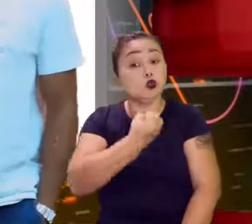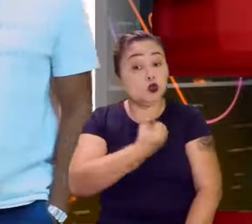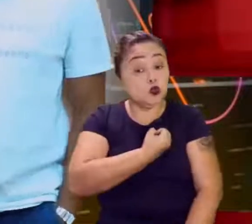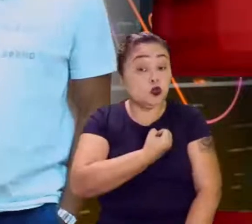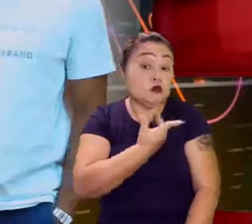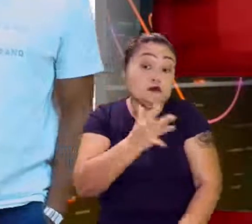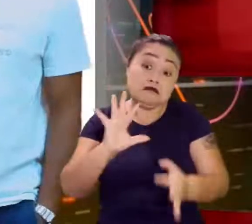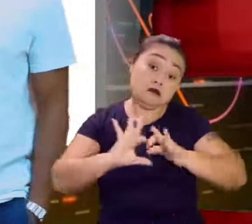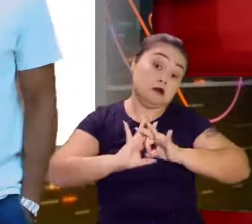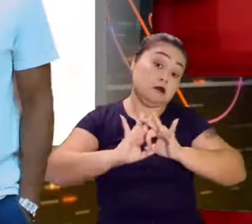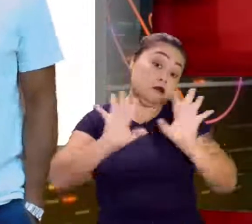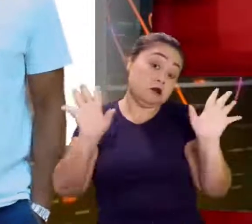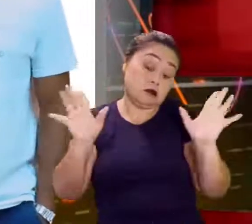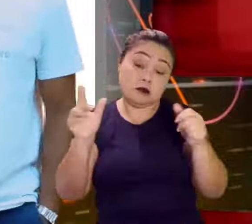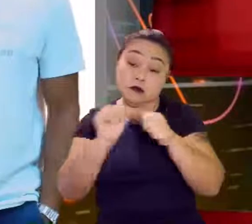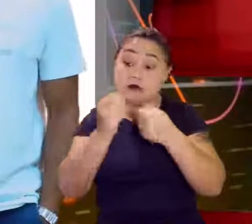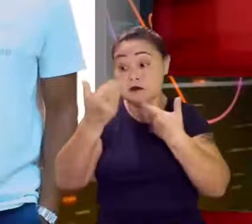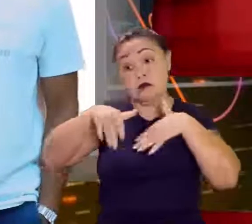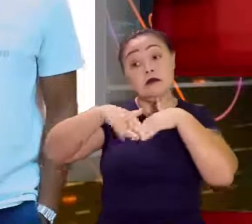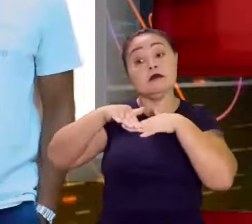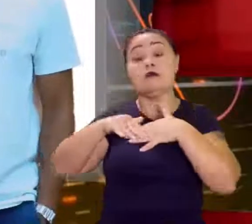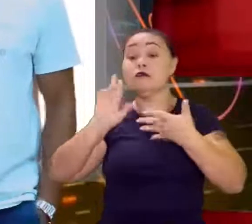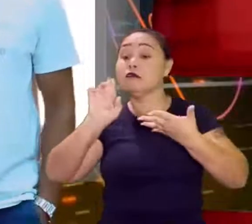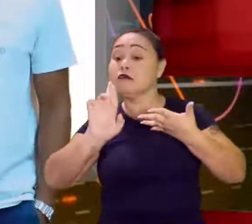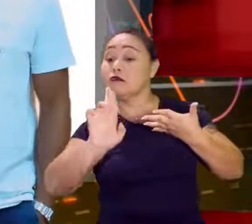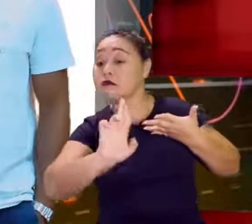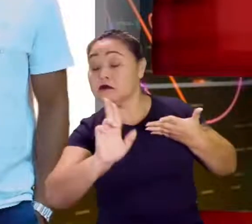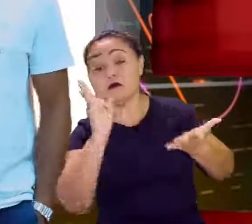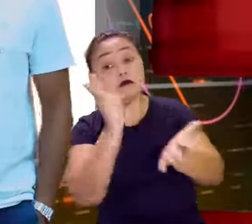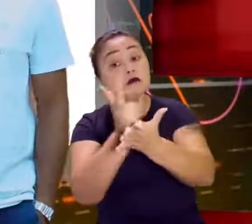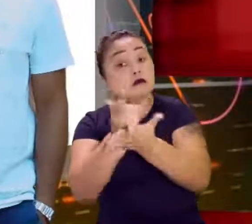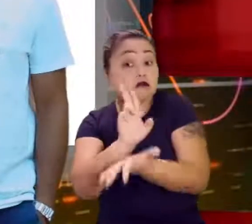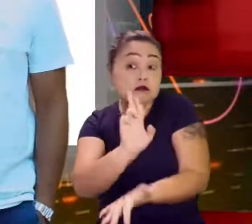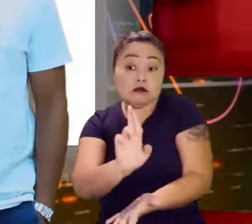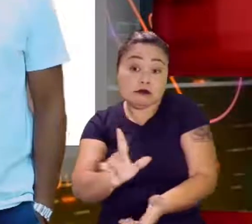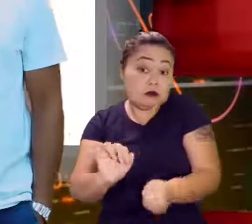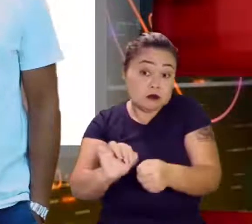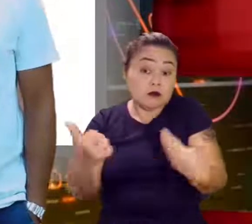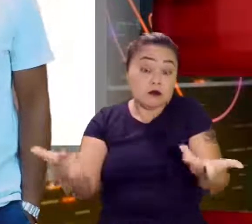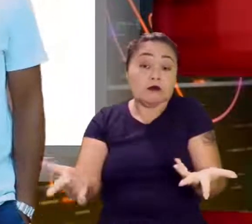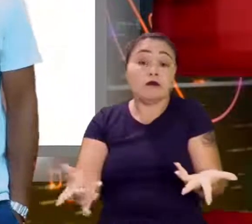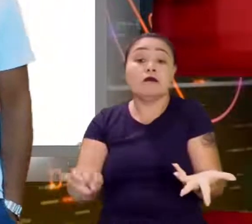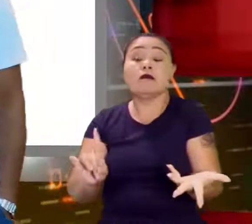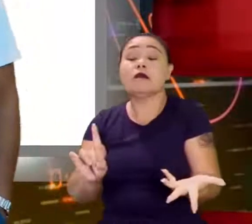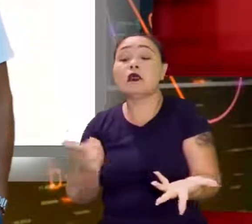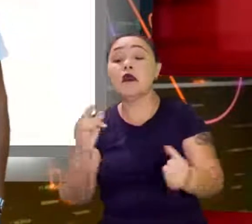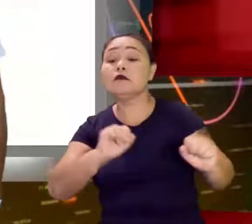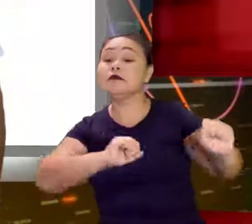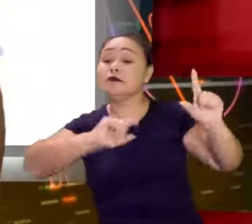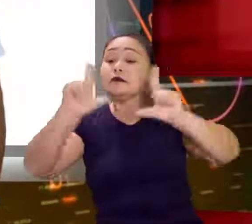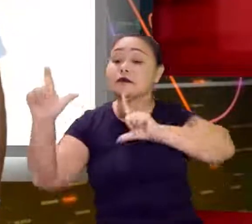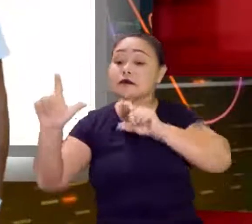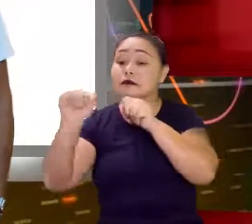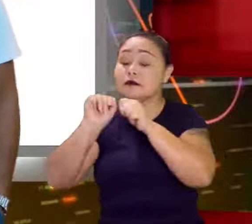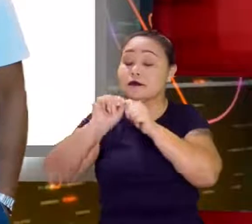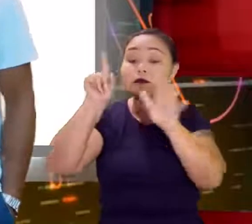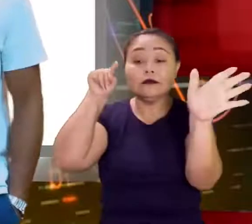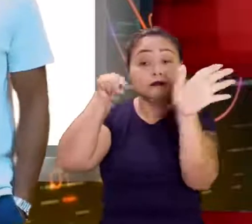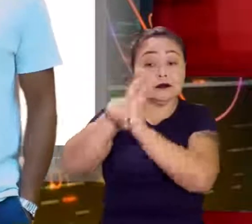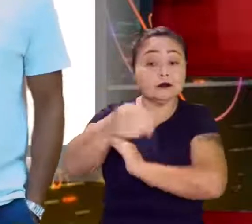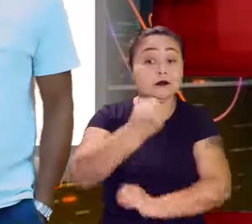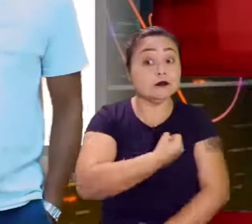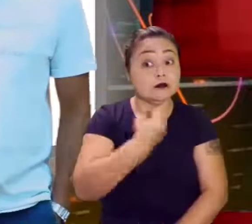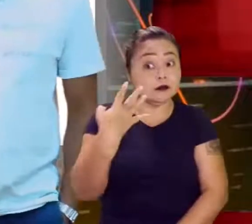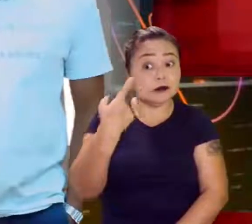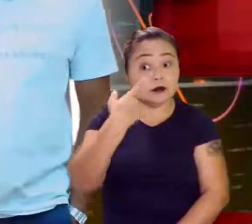a matemática tem vários caminhos para se chegar no mesmo resultado, tá? Vamos lá juntos, então? Vamos. Lá na telinha, vamos dar a resposta da pergunta número